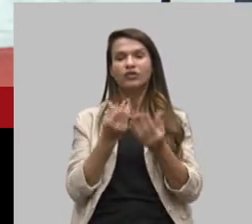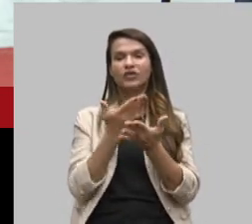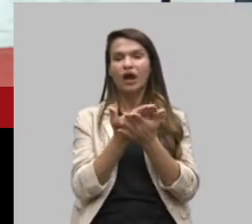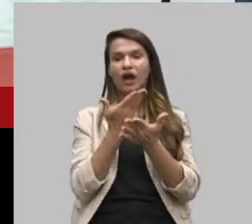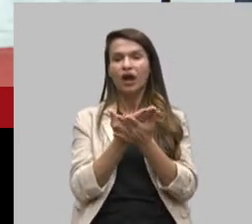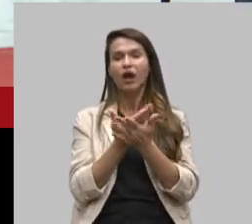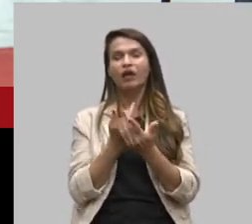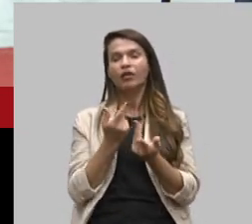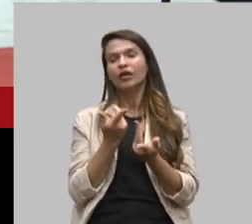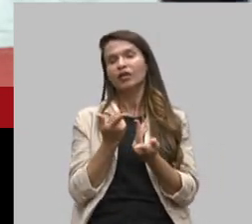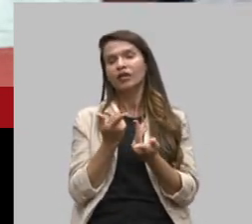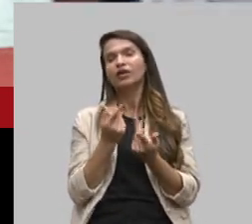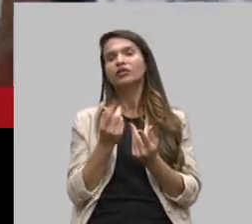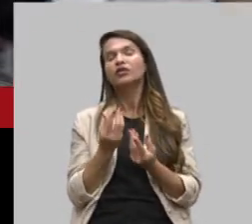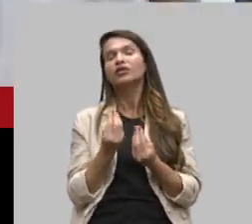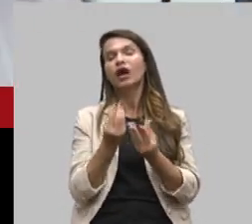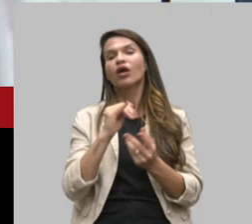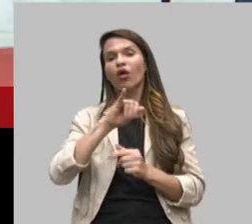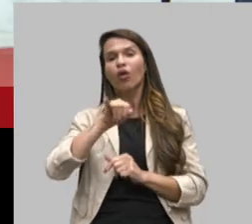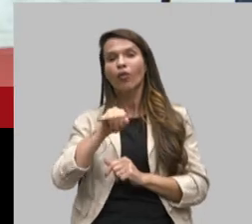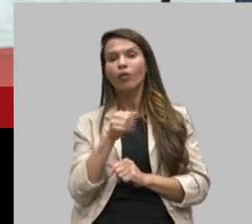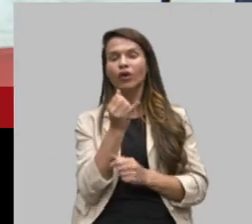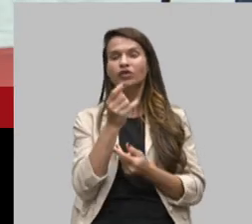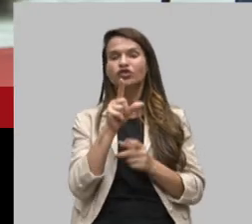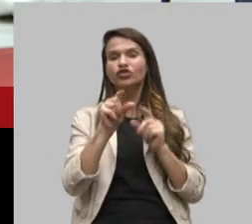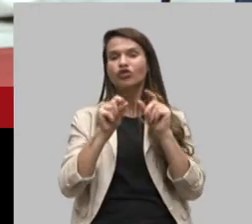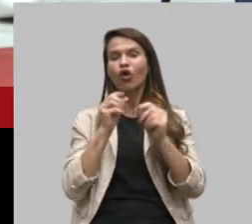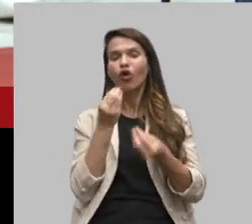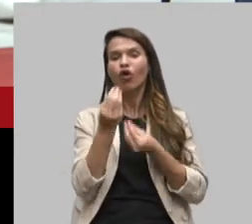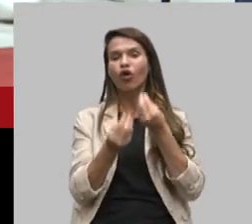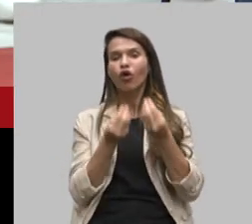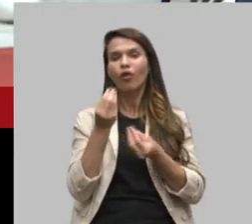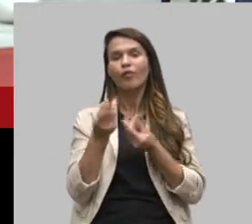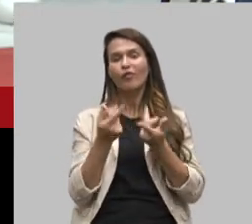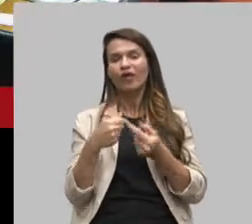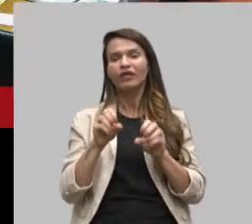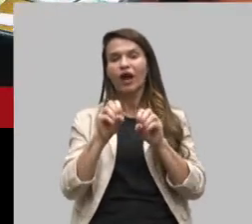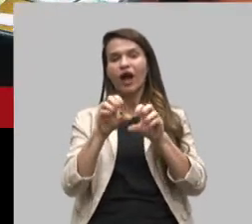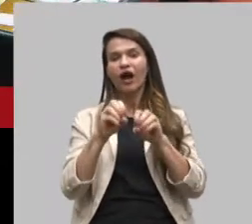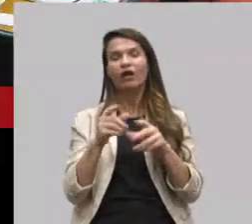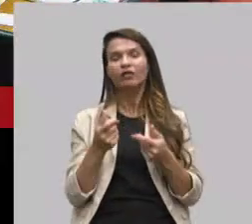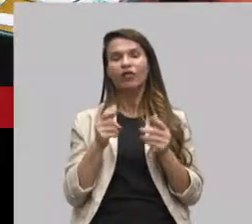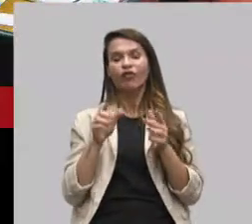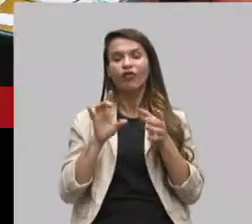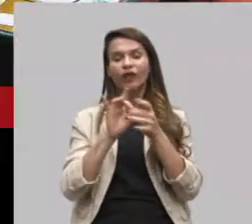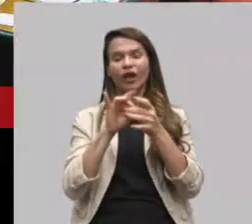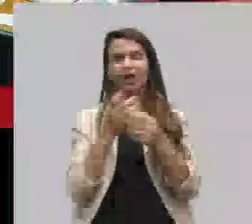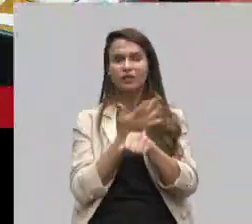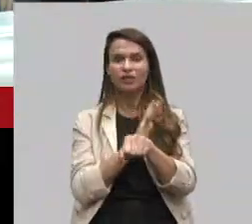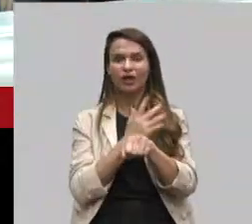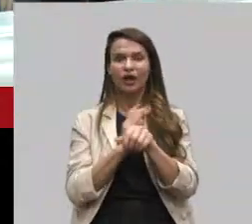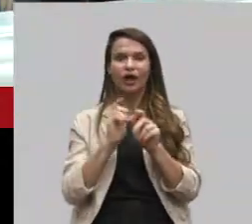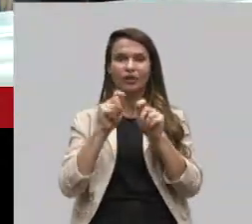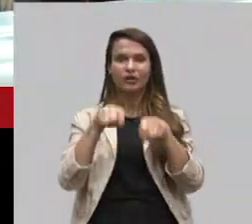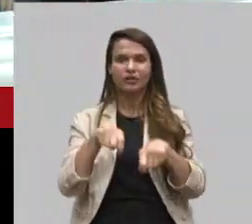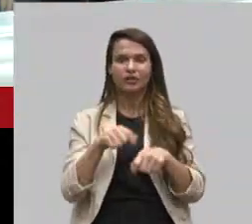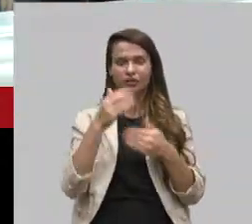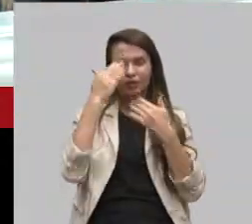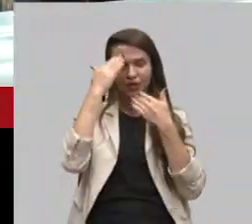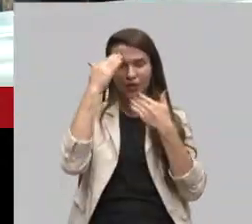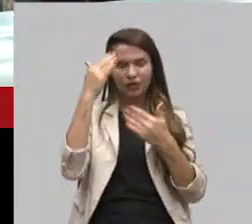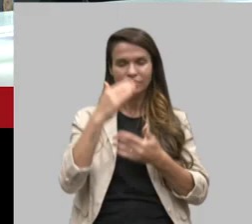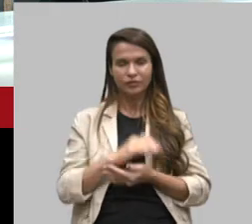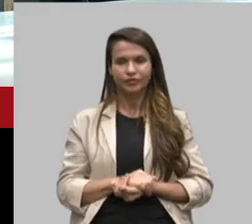dando ele oportunidade de se de escolher como vai dar a aula com essa capacitação Muito obrigado Ok muito obrigado muito